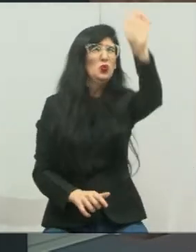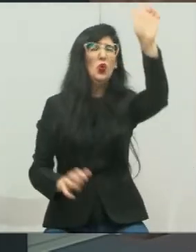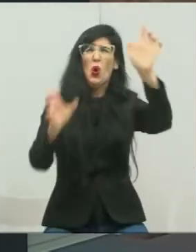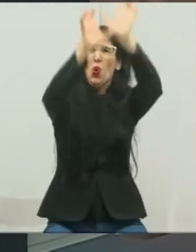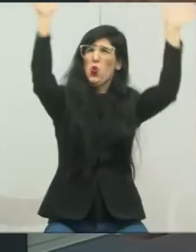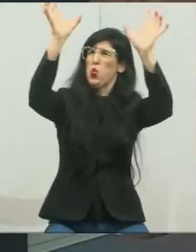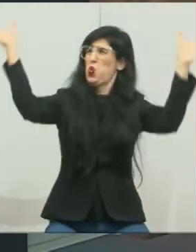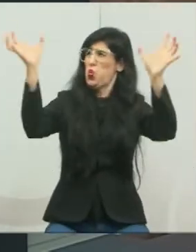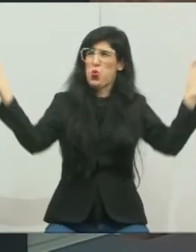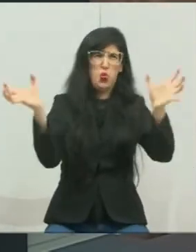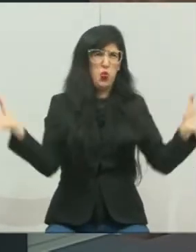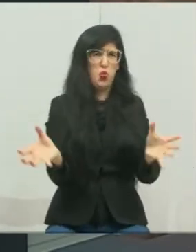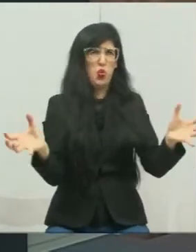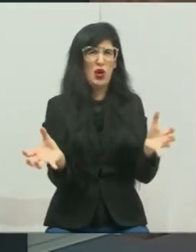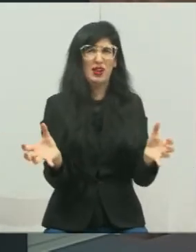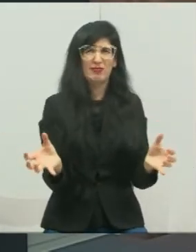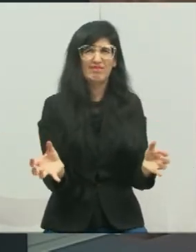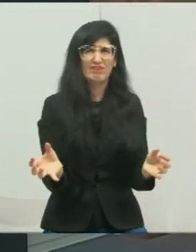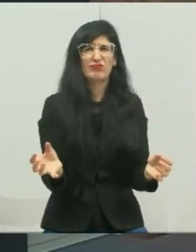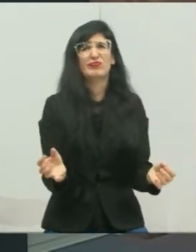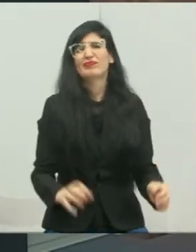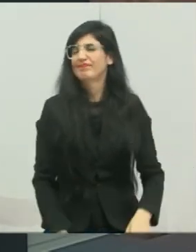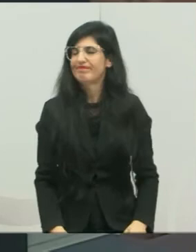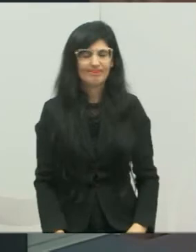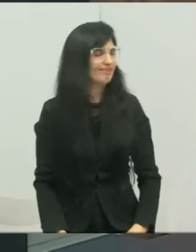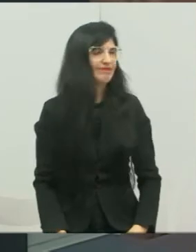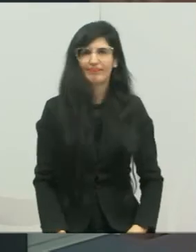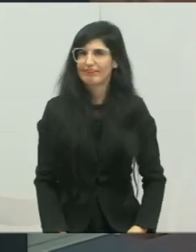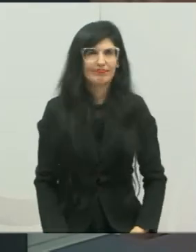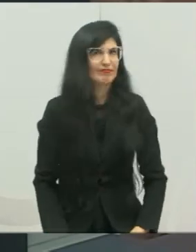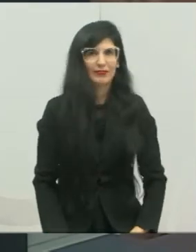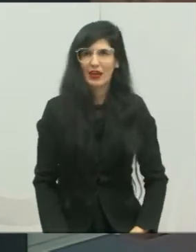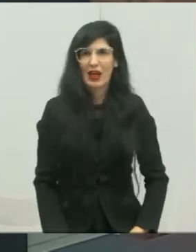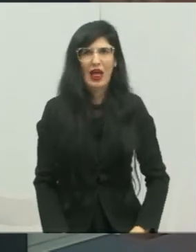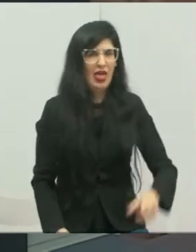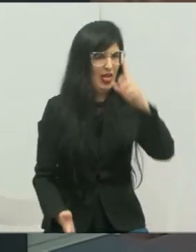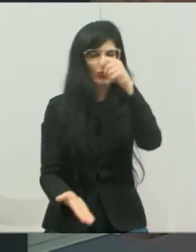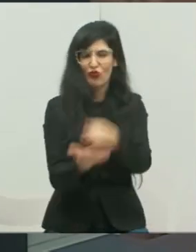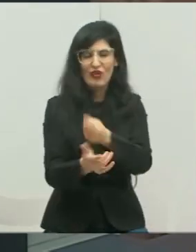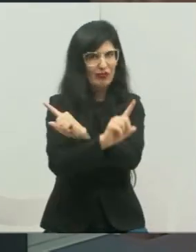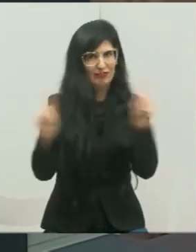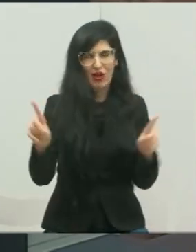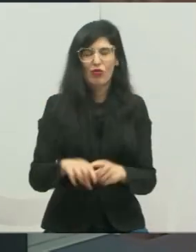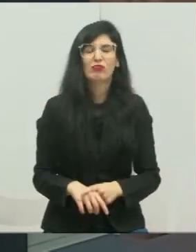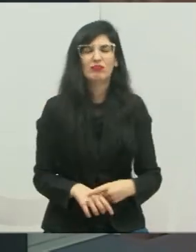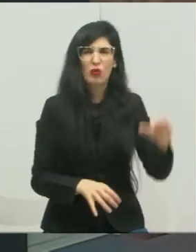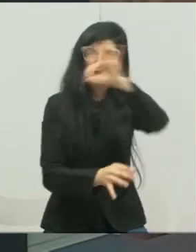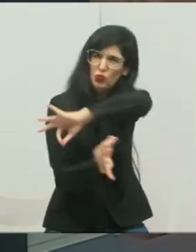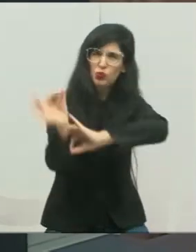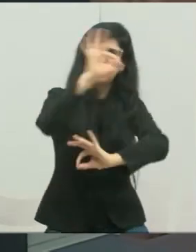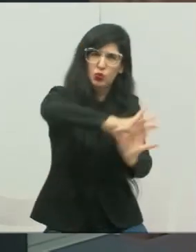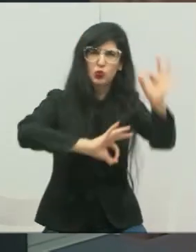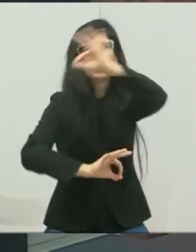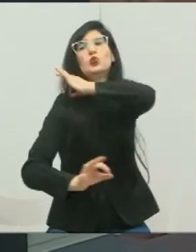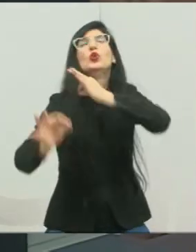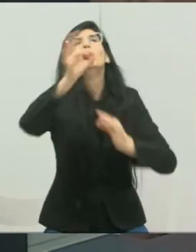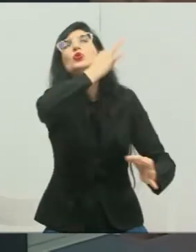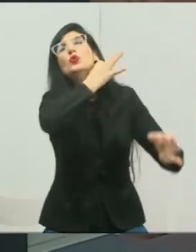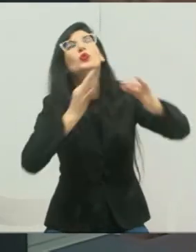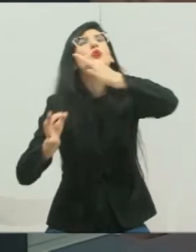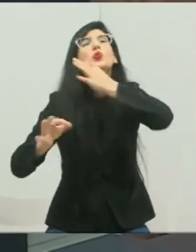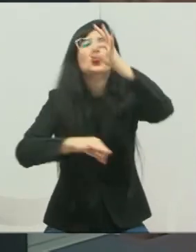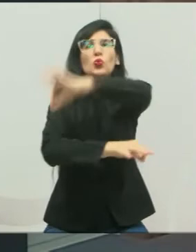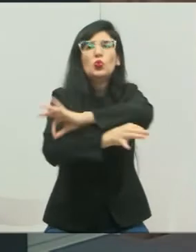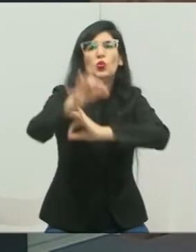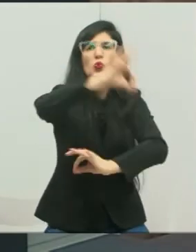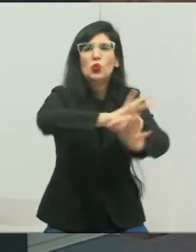nada, porque os pernilongos voltaram infestando as nossas casas. E assim, não temos sossego para dormir à noite,